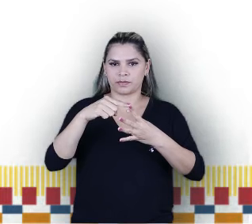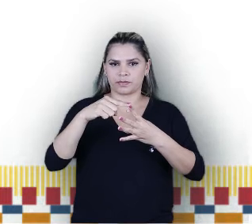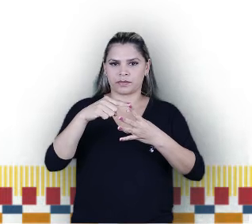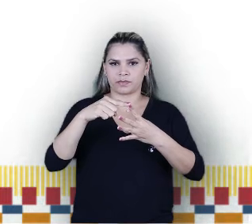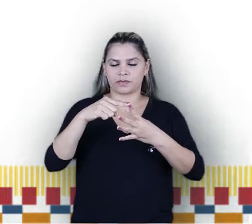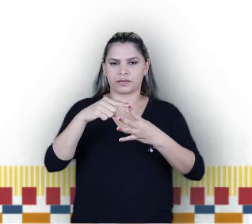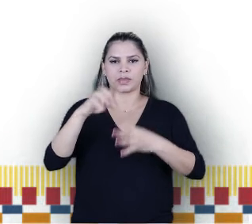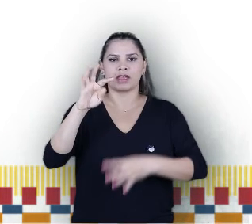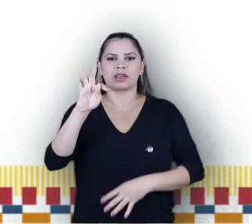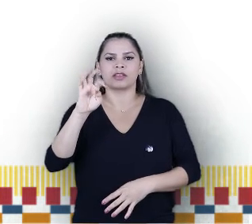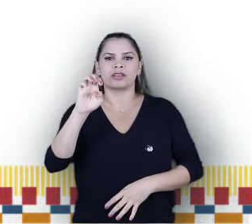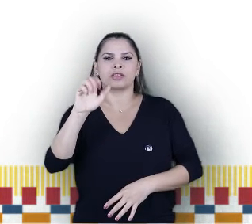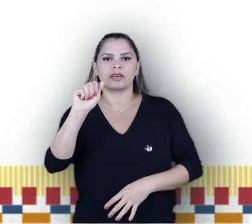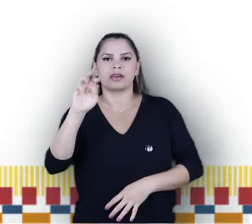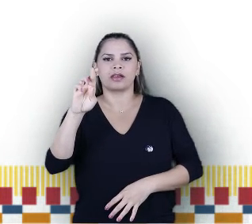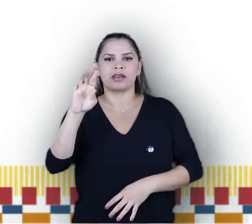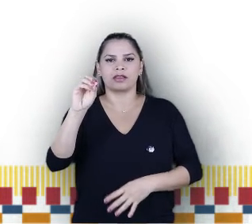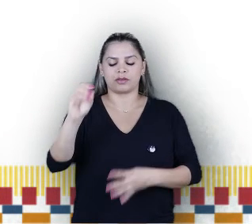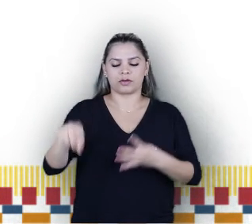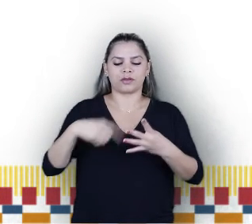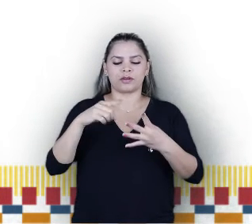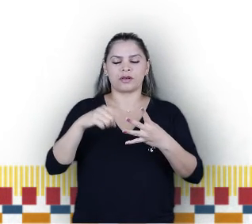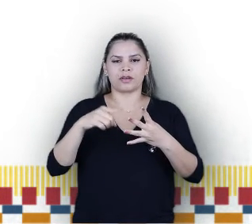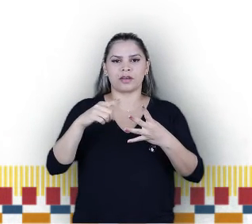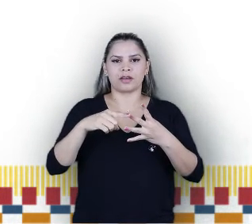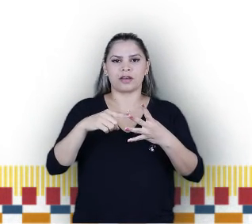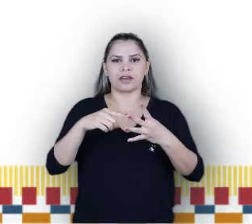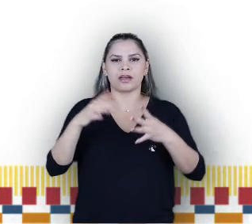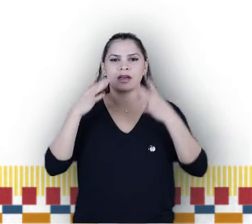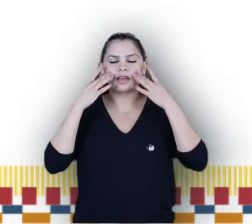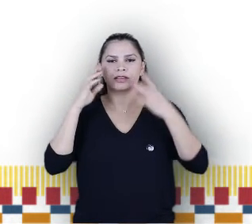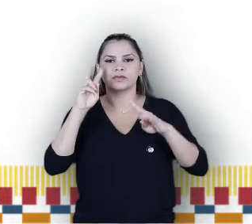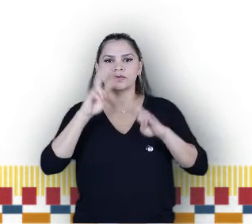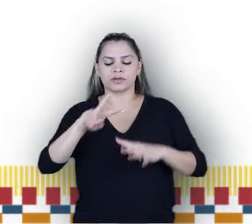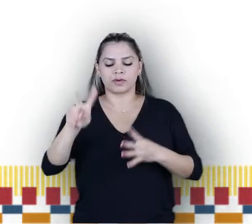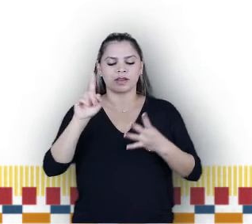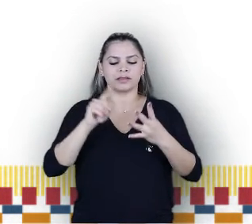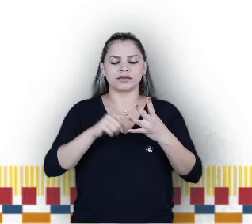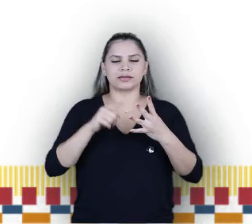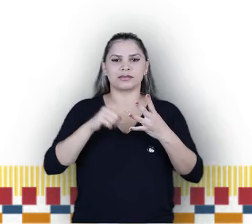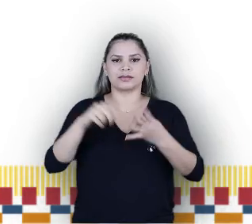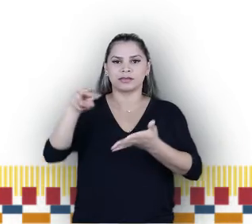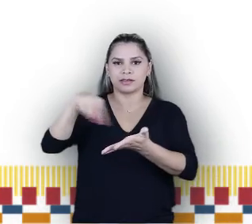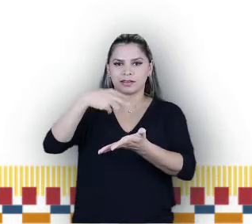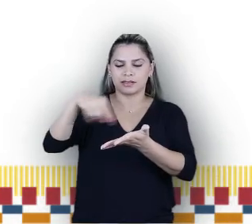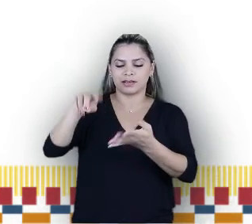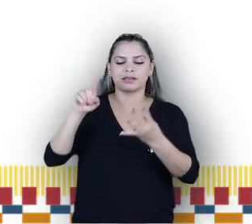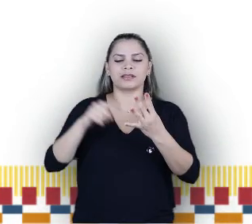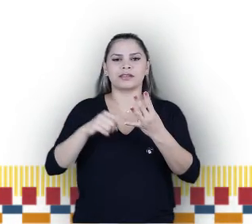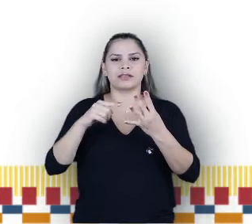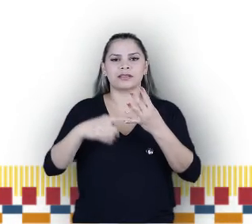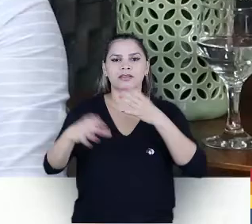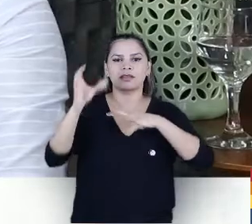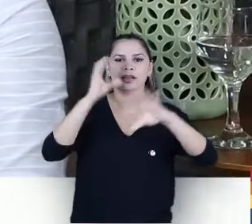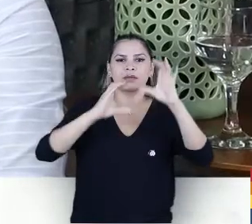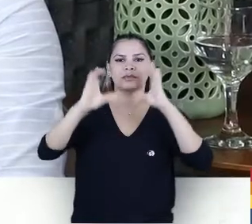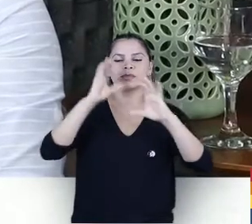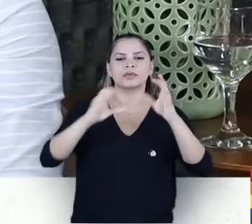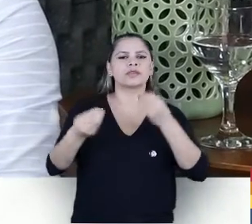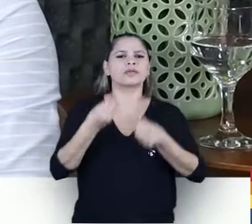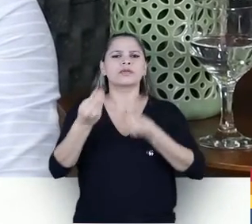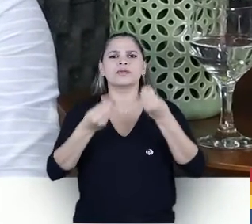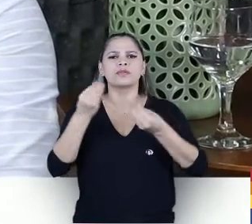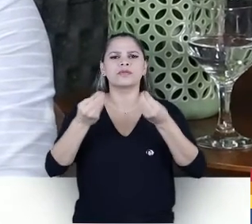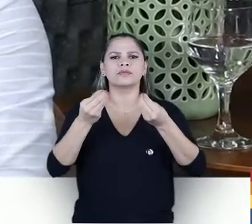aula? Primeiramente, o professor tem que fazer um planejamento que deve ser envolvido,